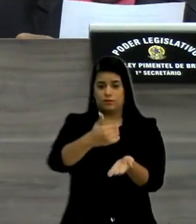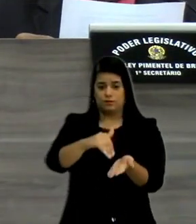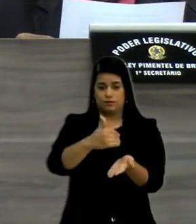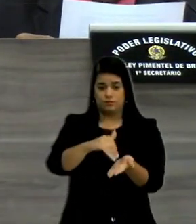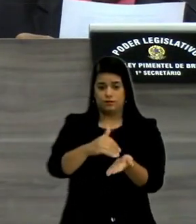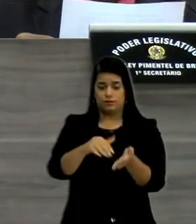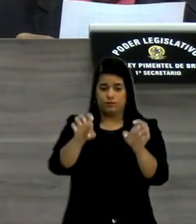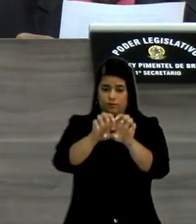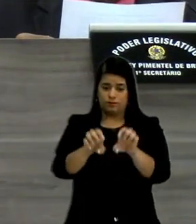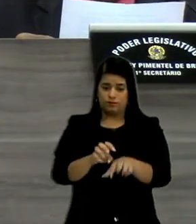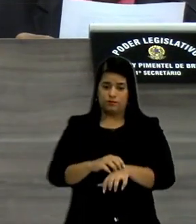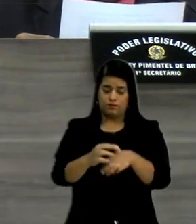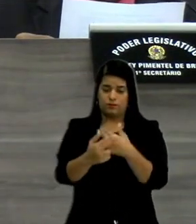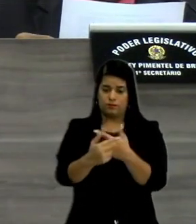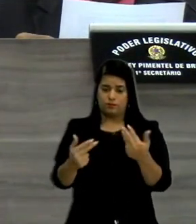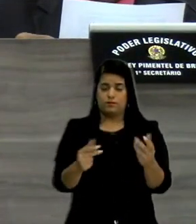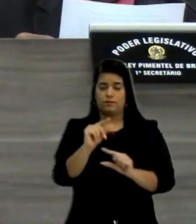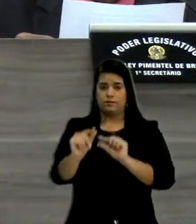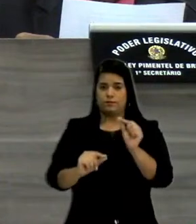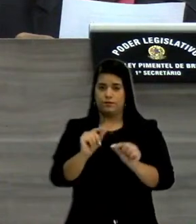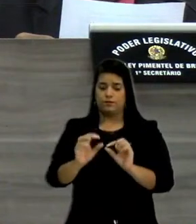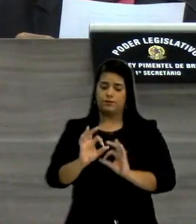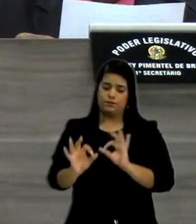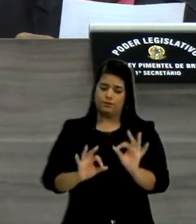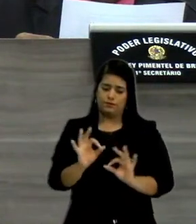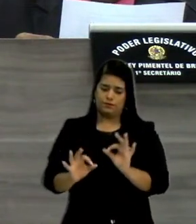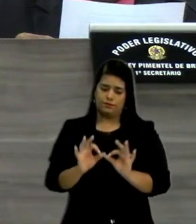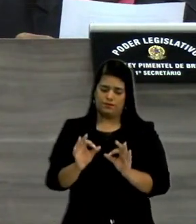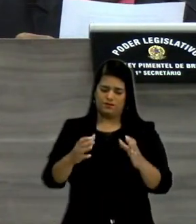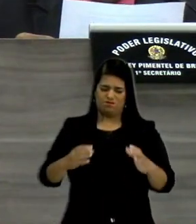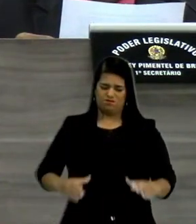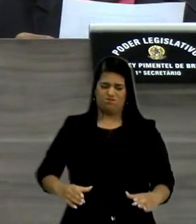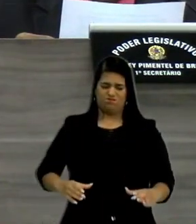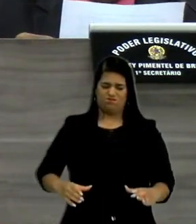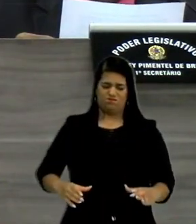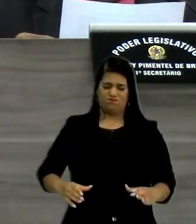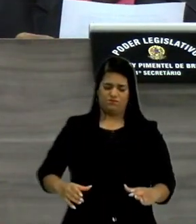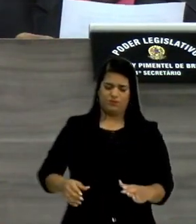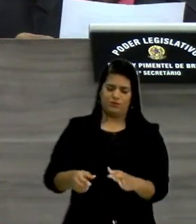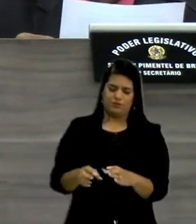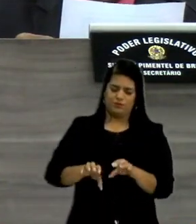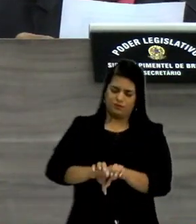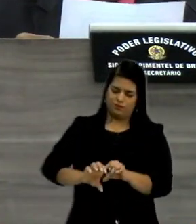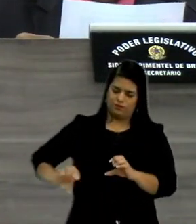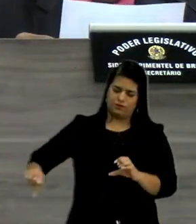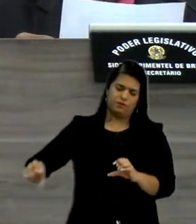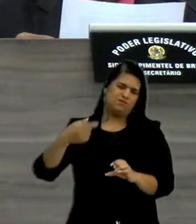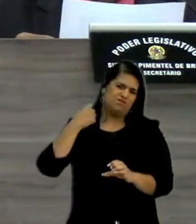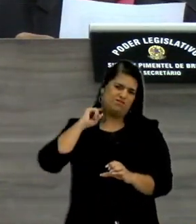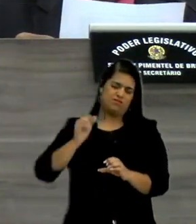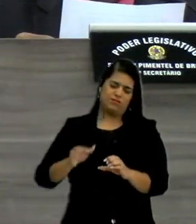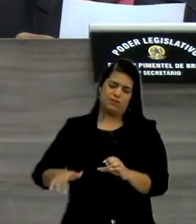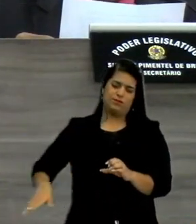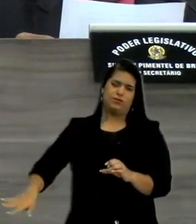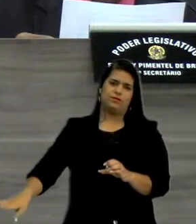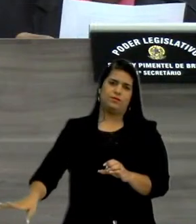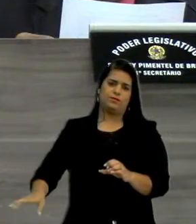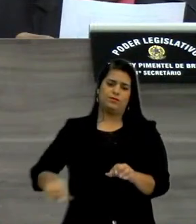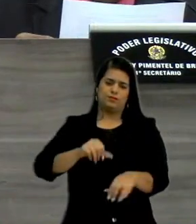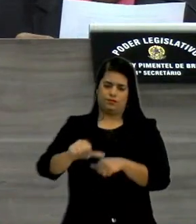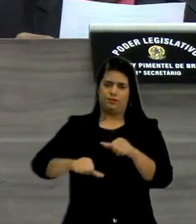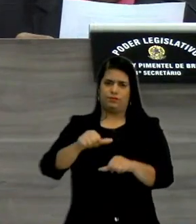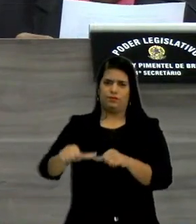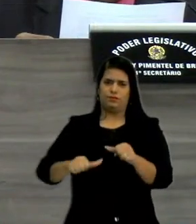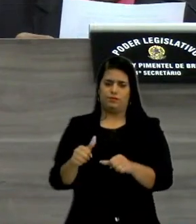de Infraestrutura, proceda com a manutenção das caixas de esgoto e troca das manilhas das avenidas Ana Lúcia Teixeira Pontes e Heriberto